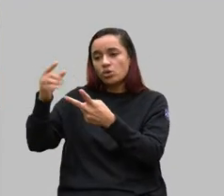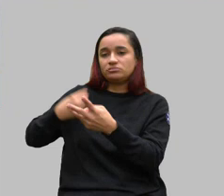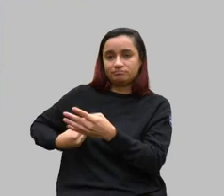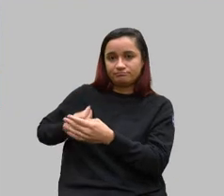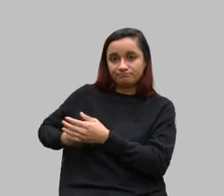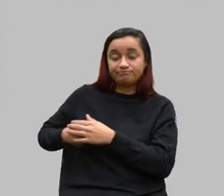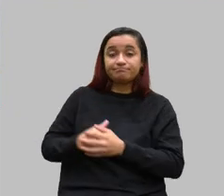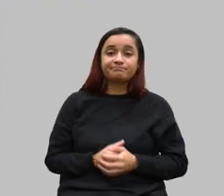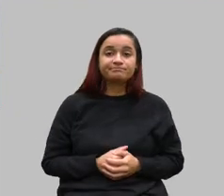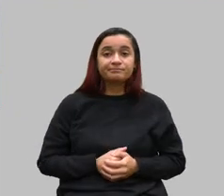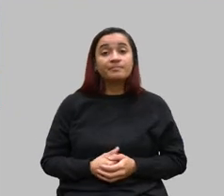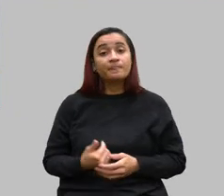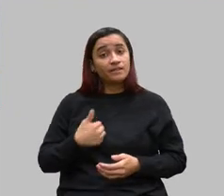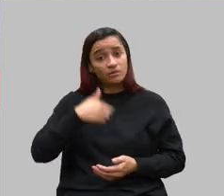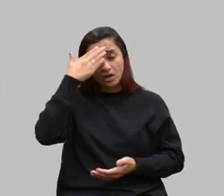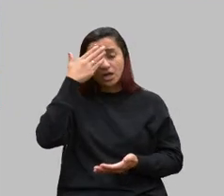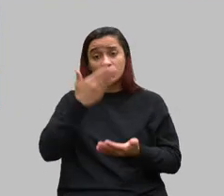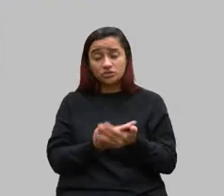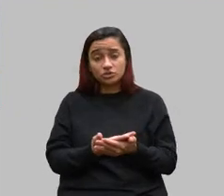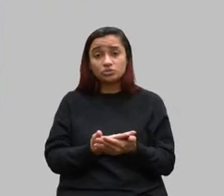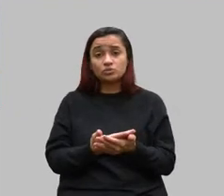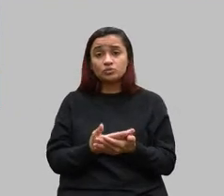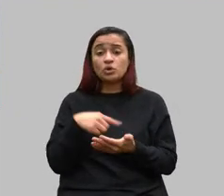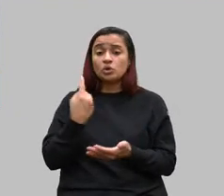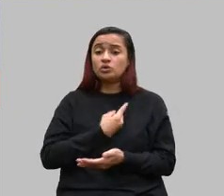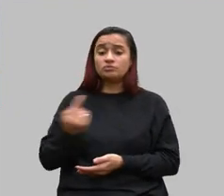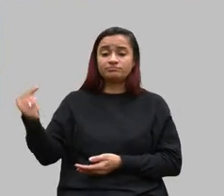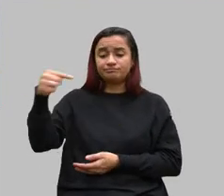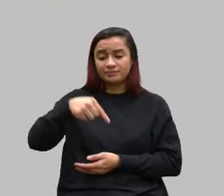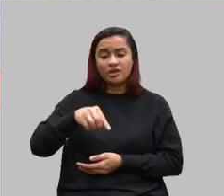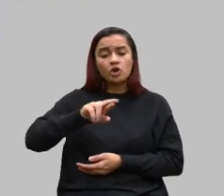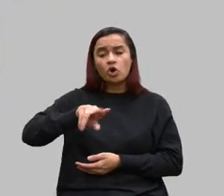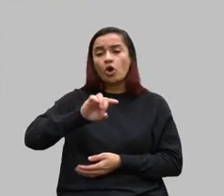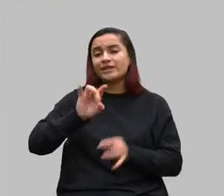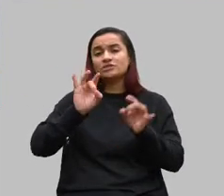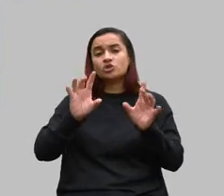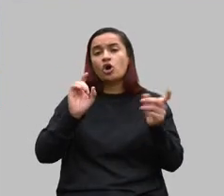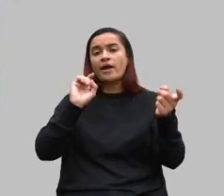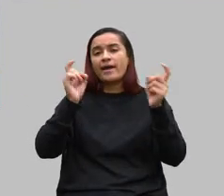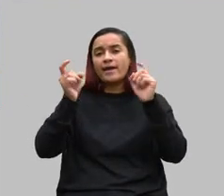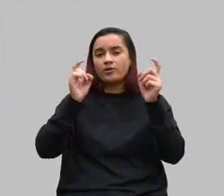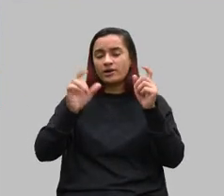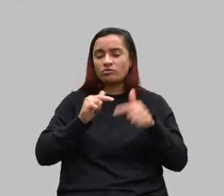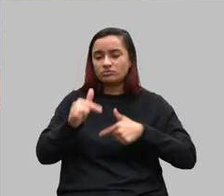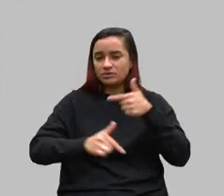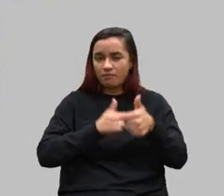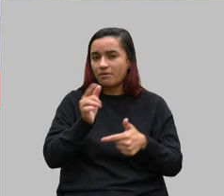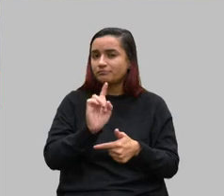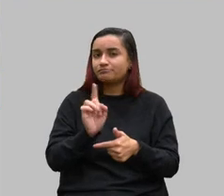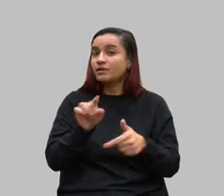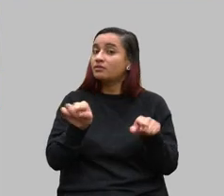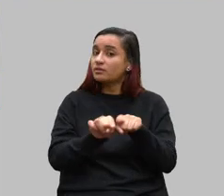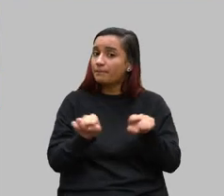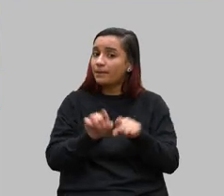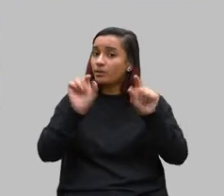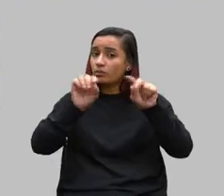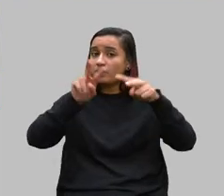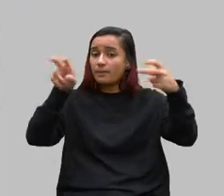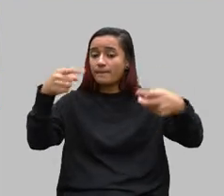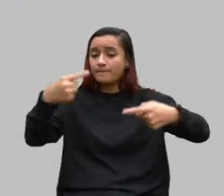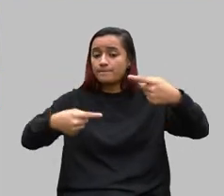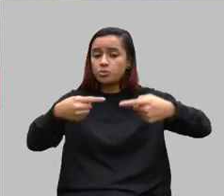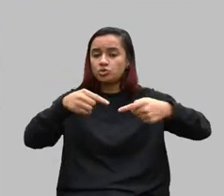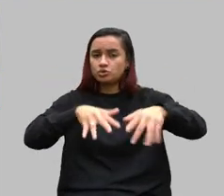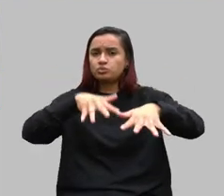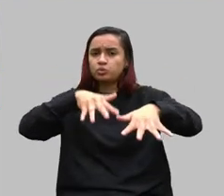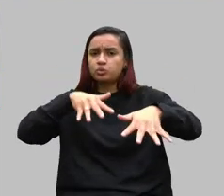deputada que nós estamos aqui não só numa reunião de trabalho mas numa mobilização política em favor das ferrovias